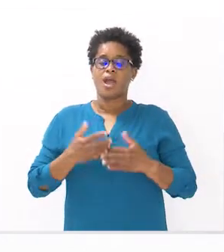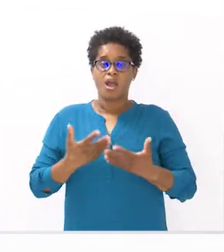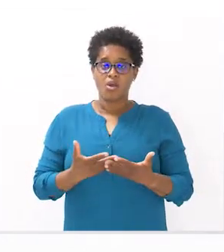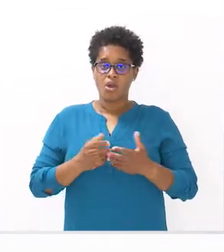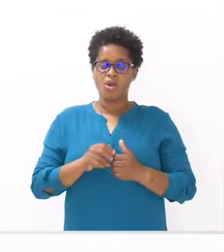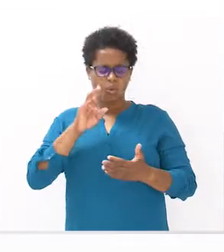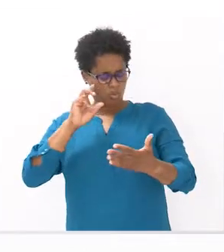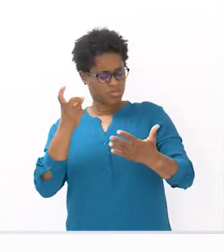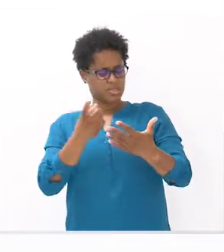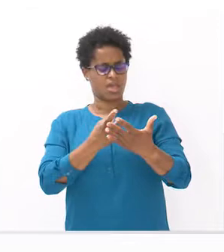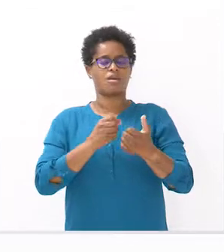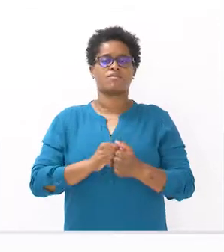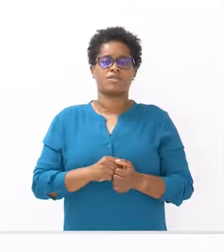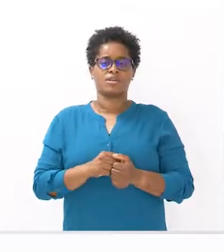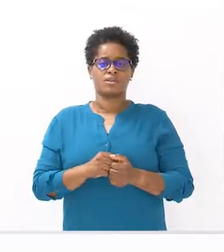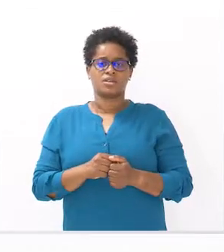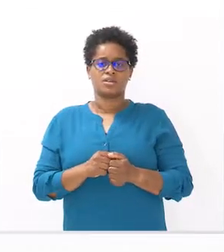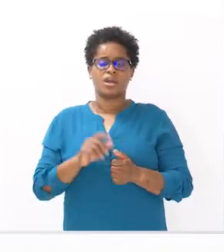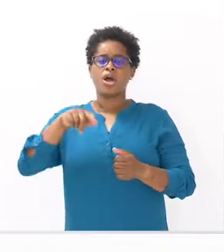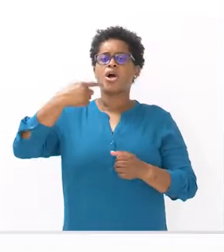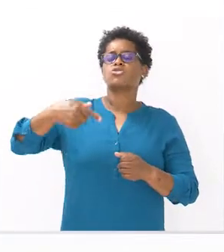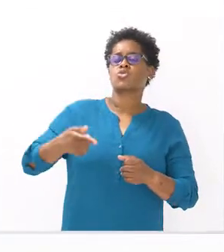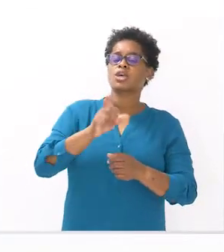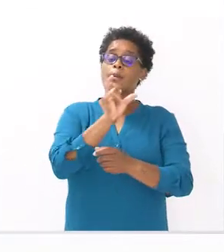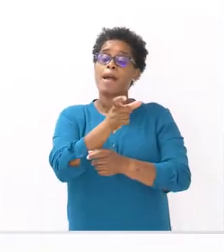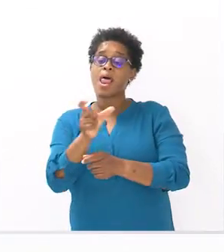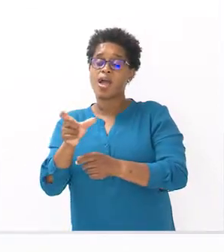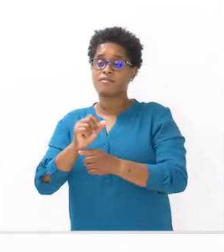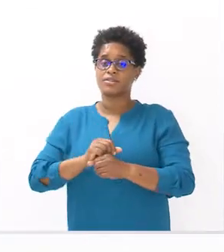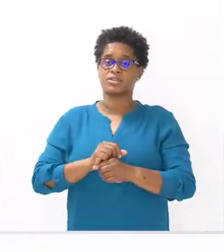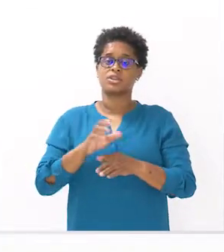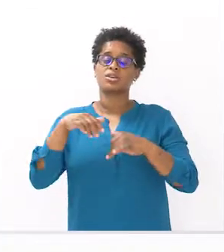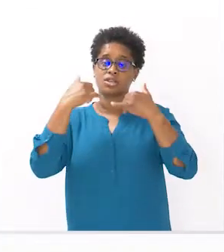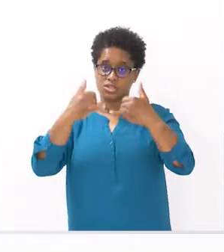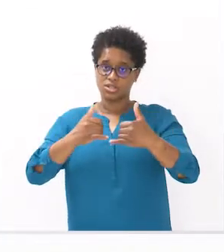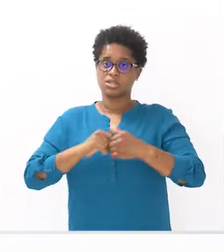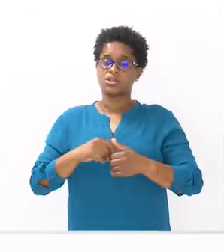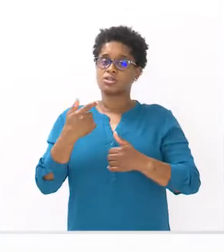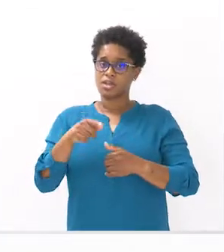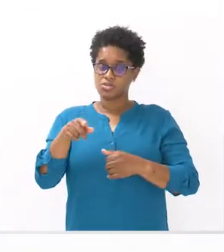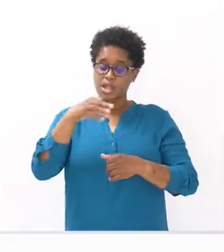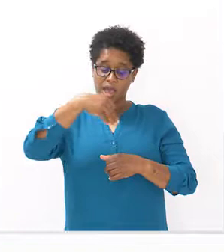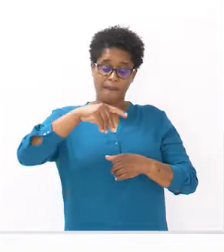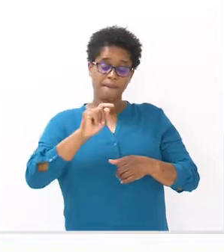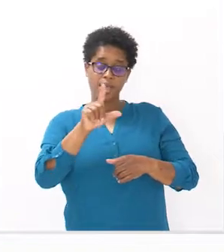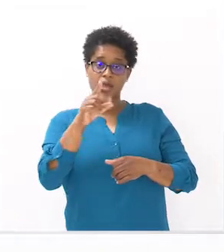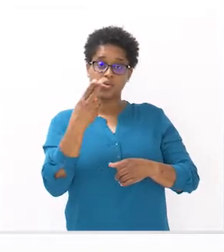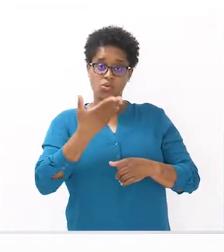Agora, observem as outras palavras que vêm a seguir. Temos peludo,